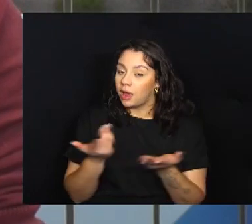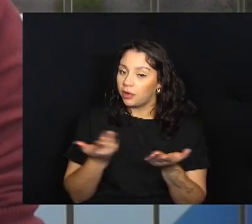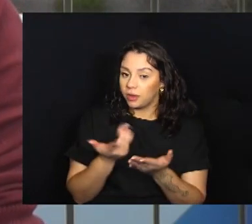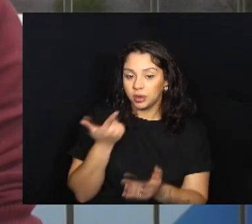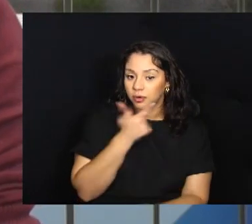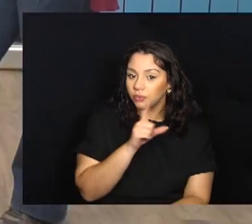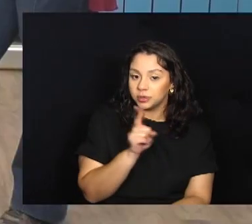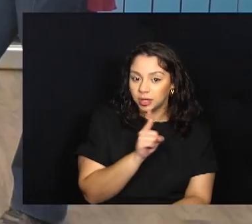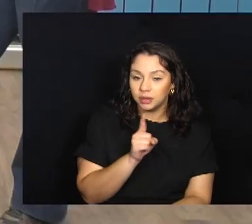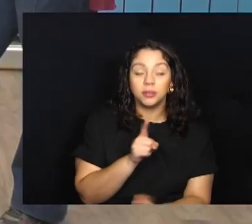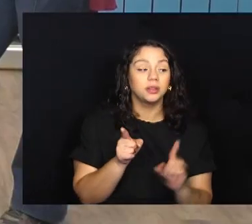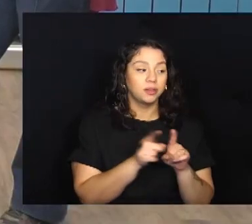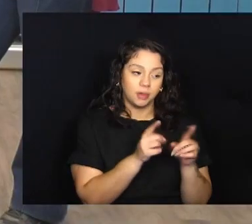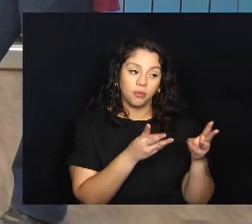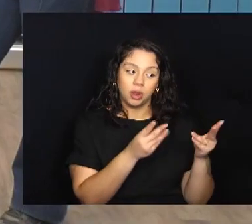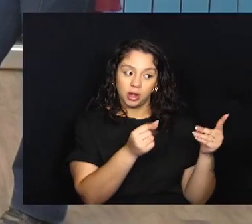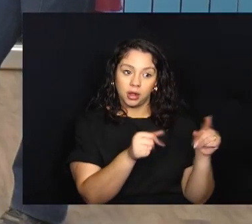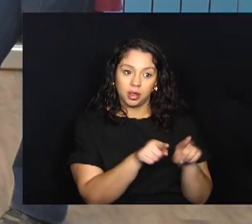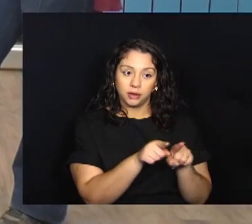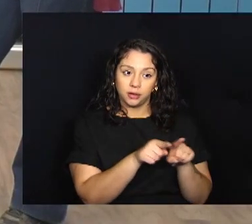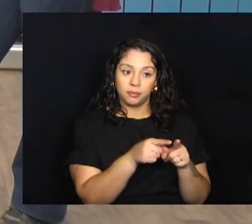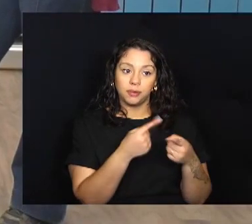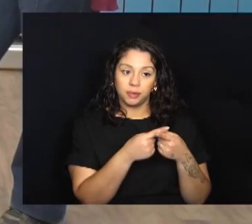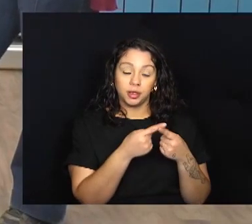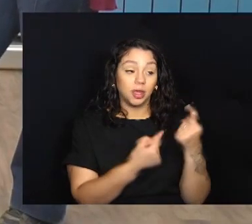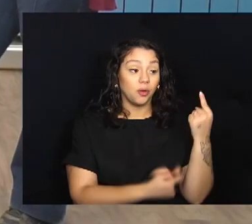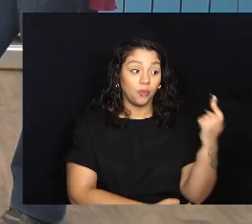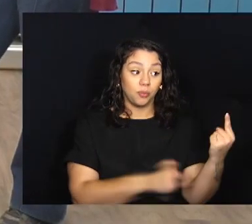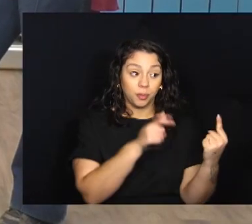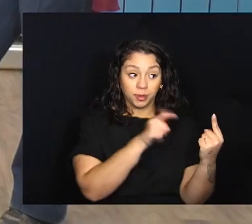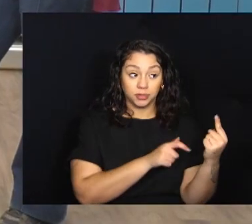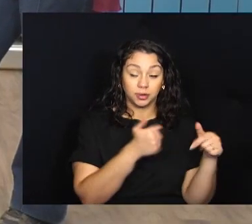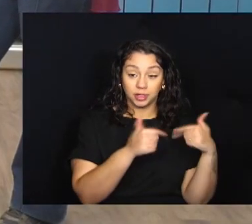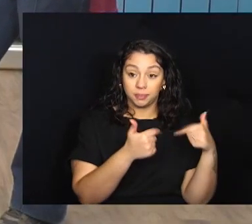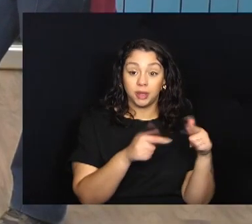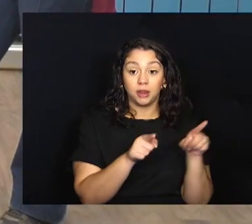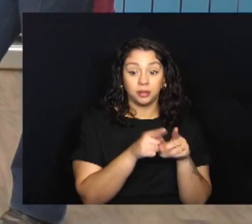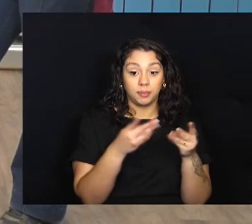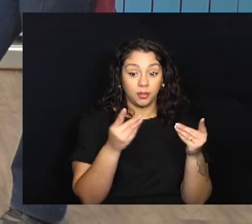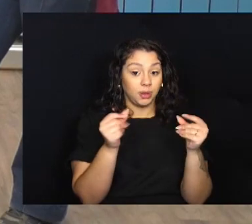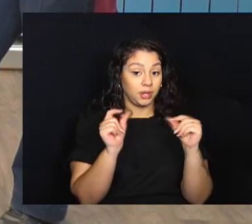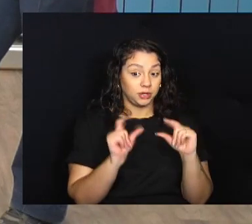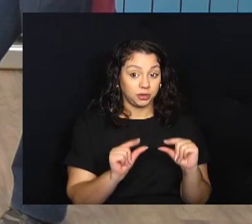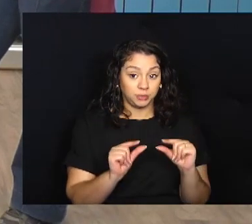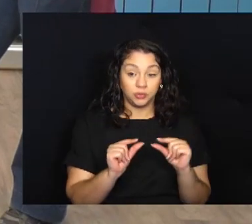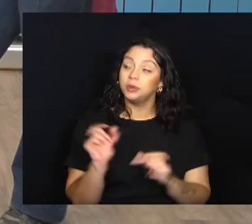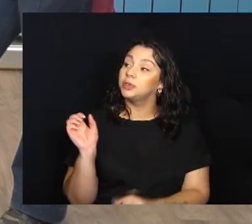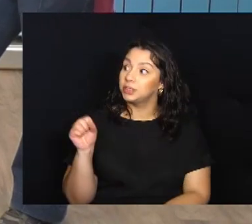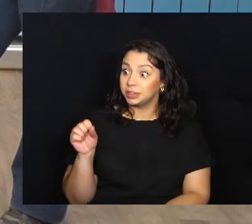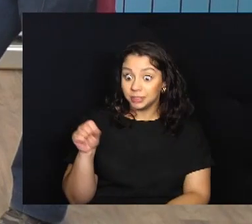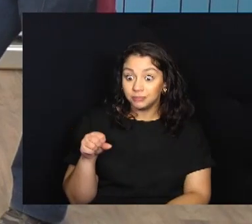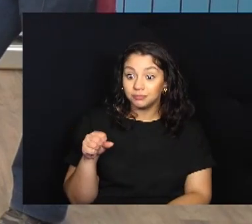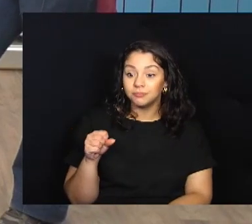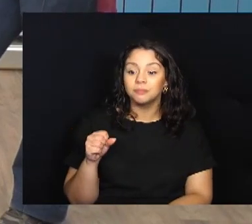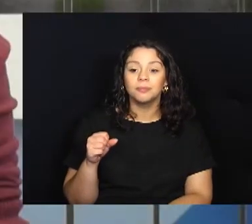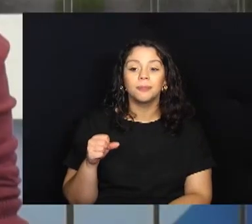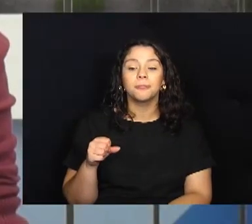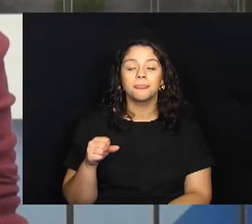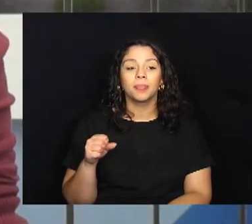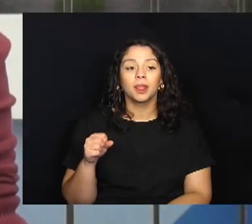a qualidade também, né? Porque uma pessoa fazendo mais trabalho. Exato. Então, assim, eu acho que essa